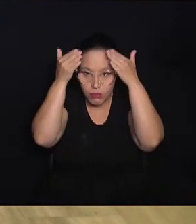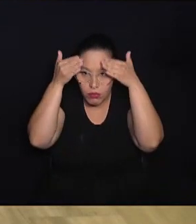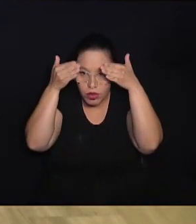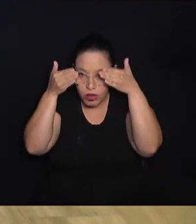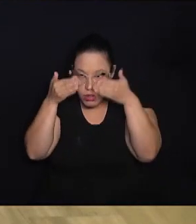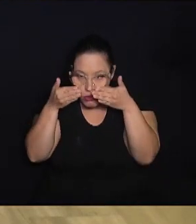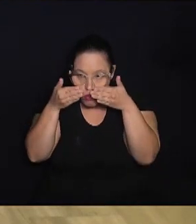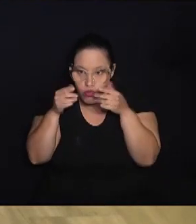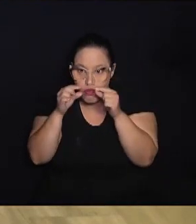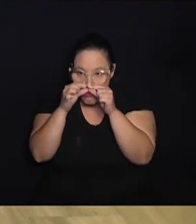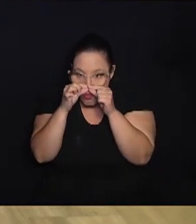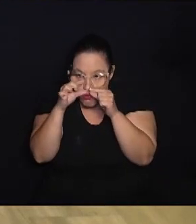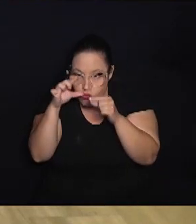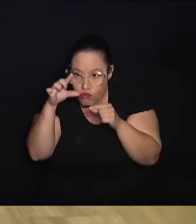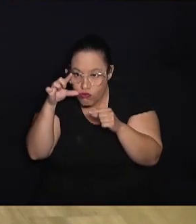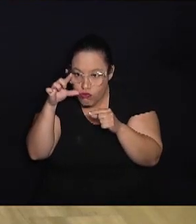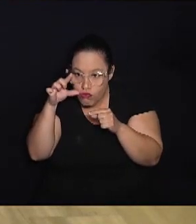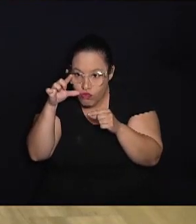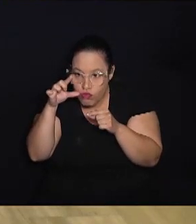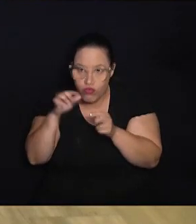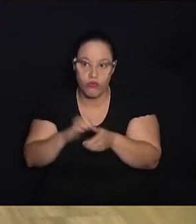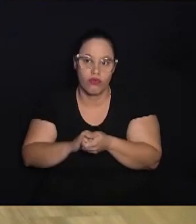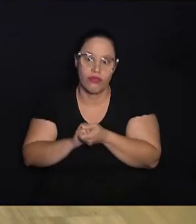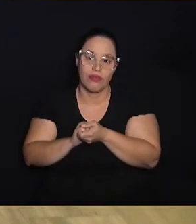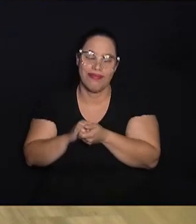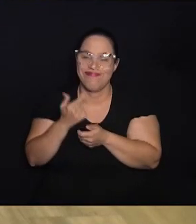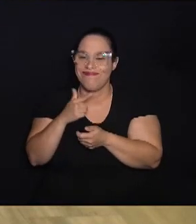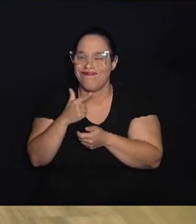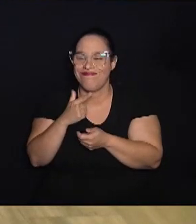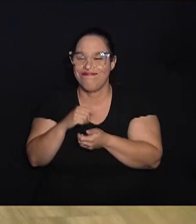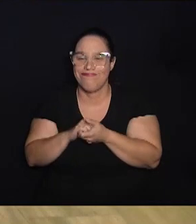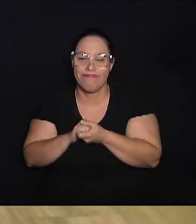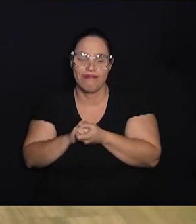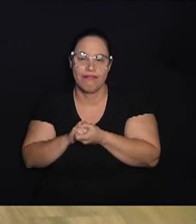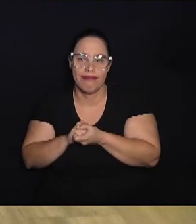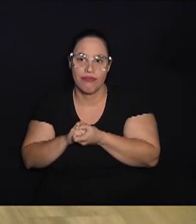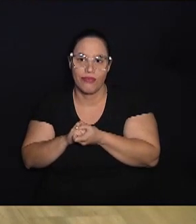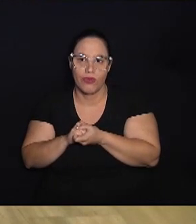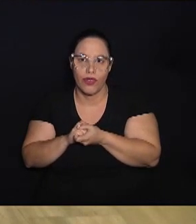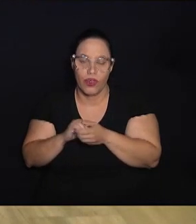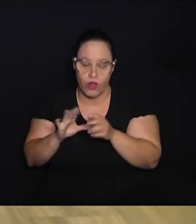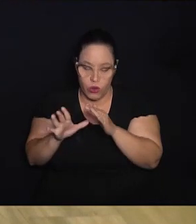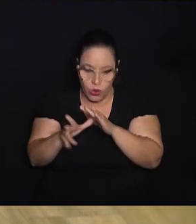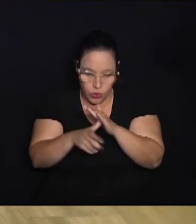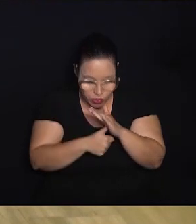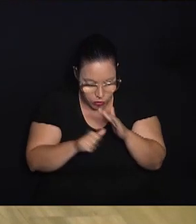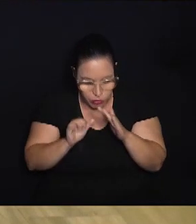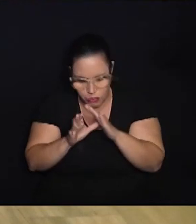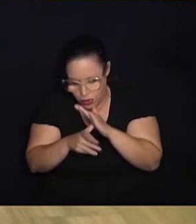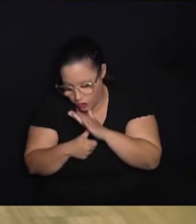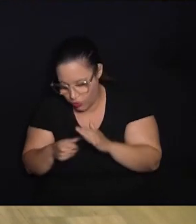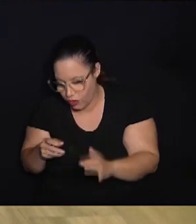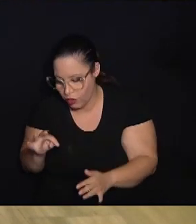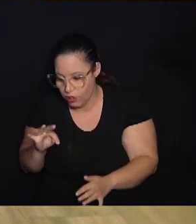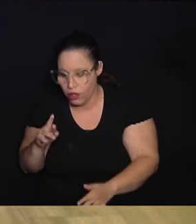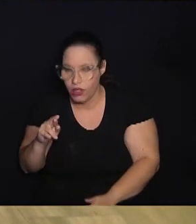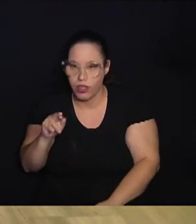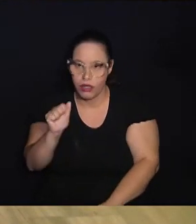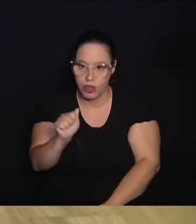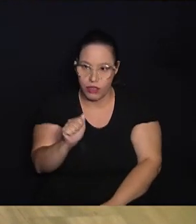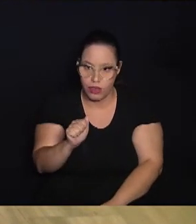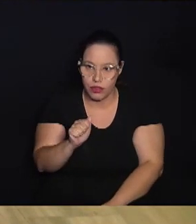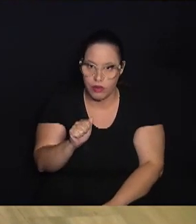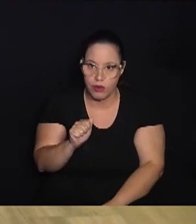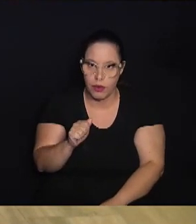olho e o narigão então ficou e É engraçado porque em muitos momentos ele acabou roubando a tira assim muita gente e foram